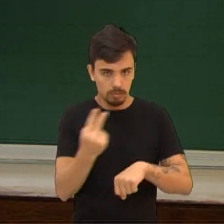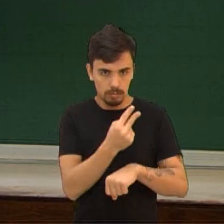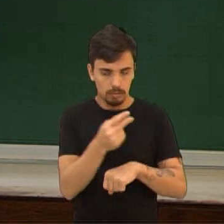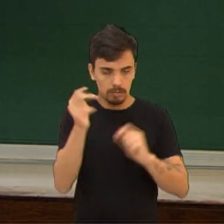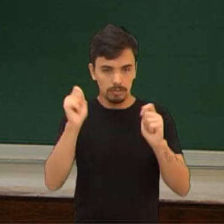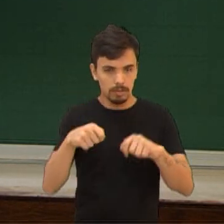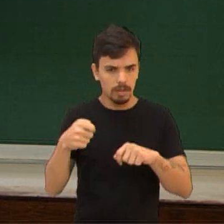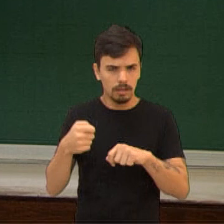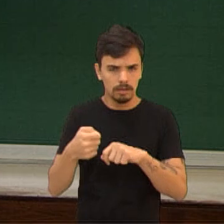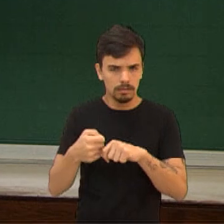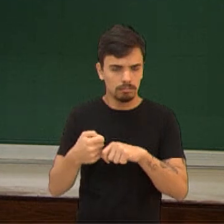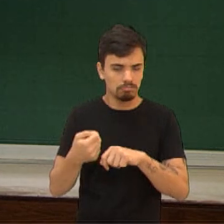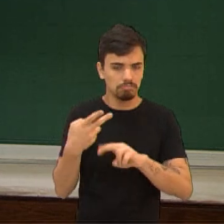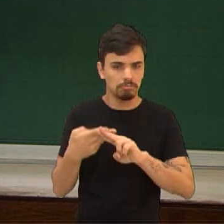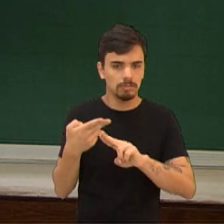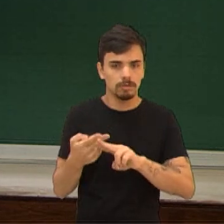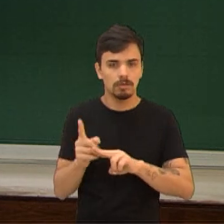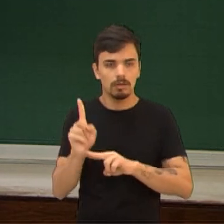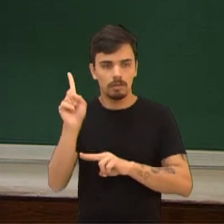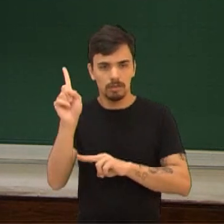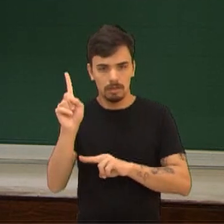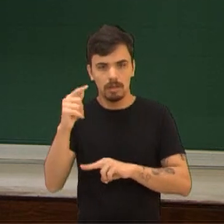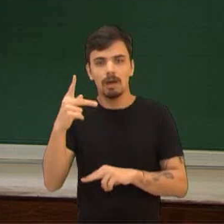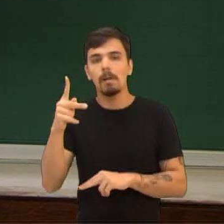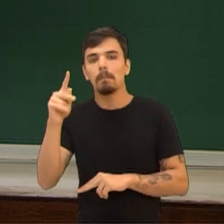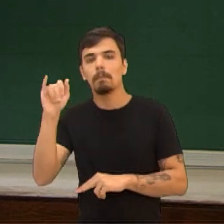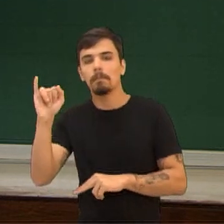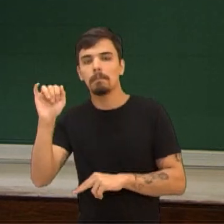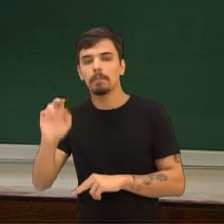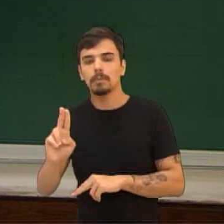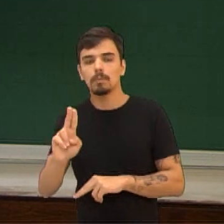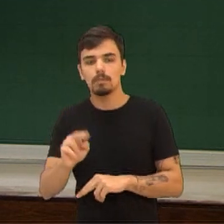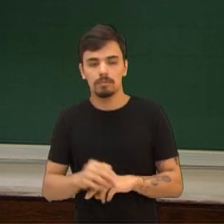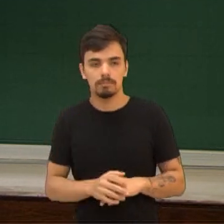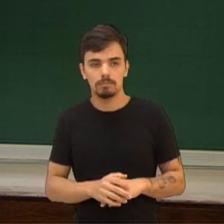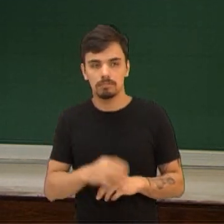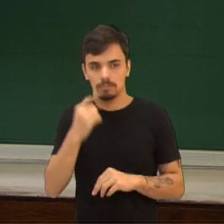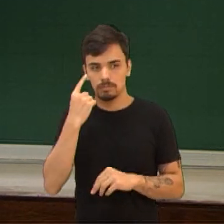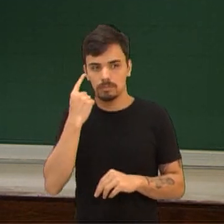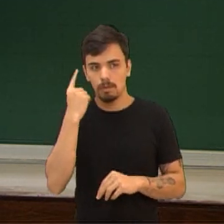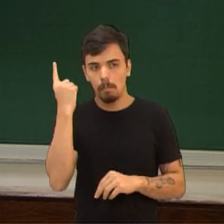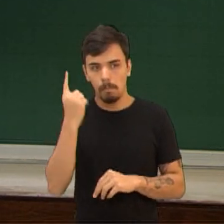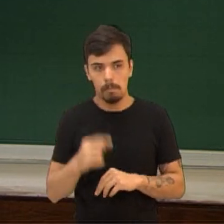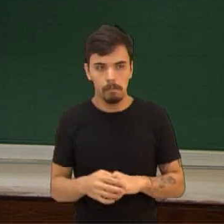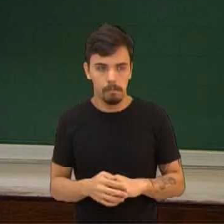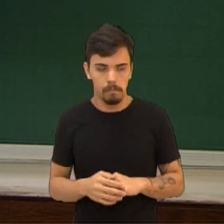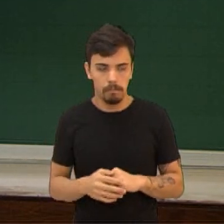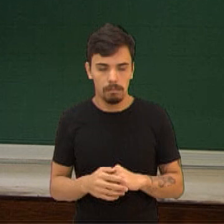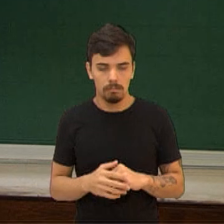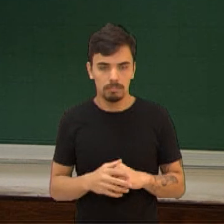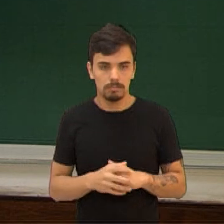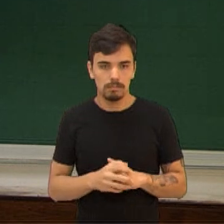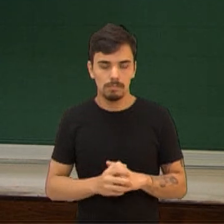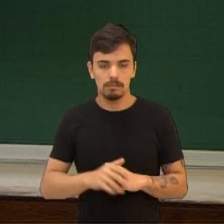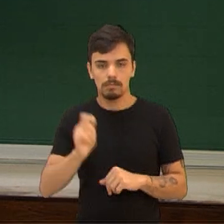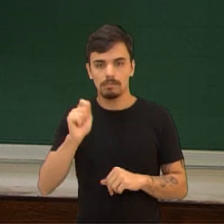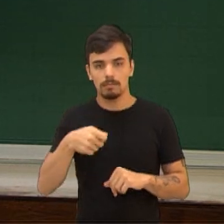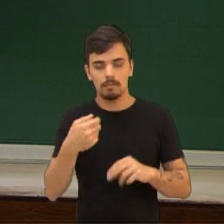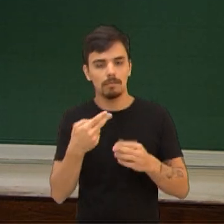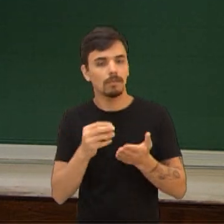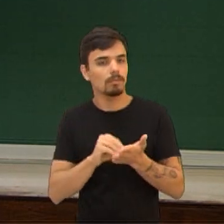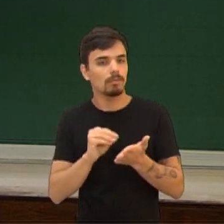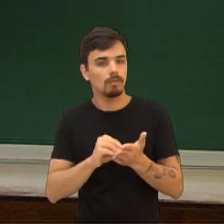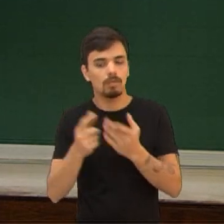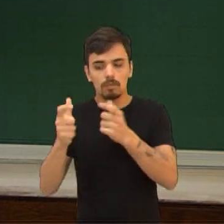gente usou nos circuitos elétricos, do pio, né? Potência igual a corrente vezes tensão, nós podemos colocar no lugar da